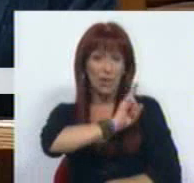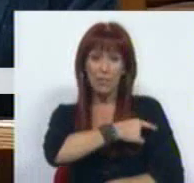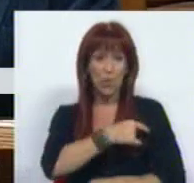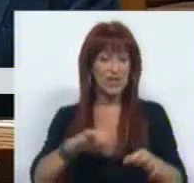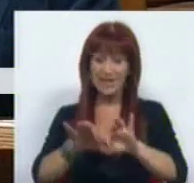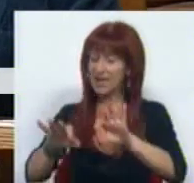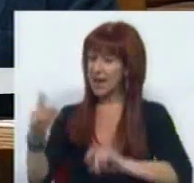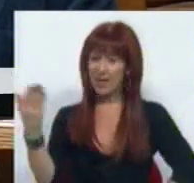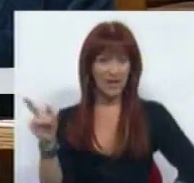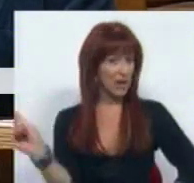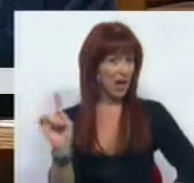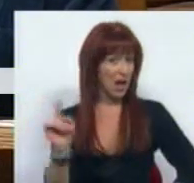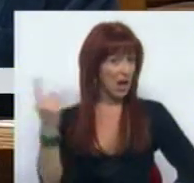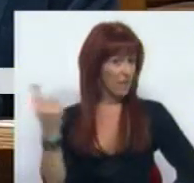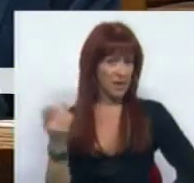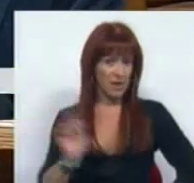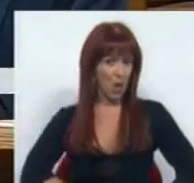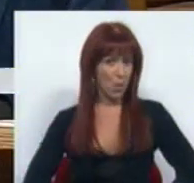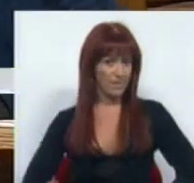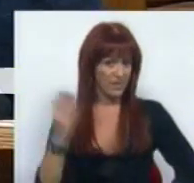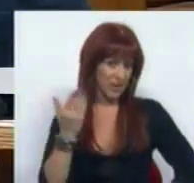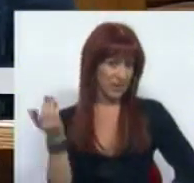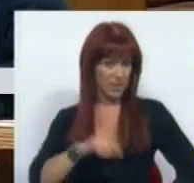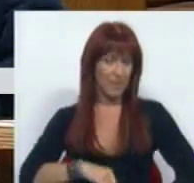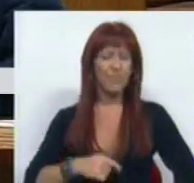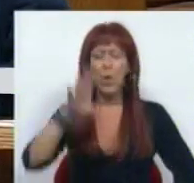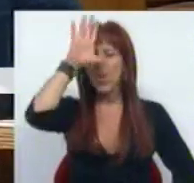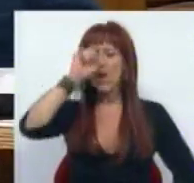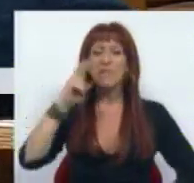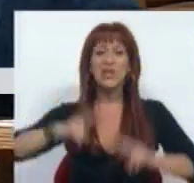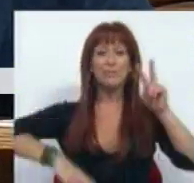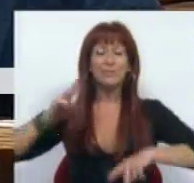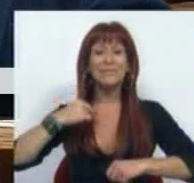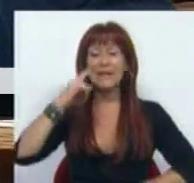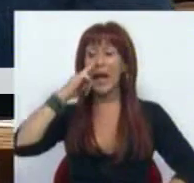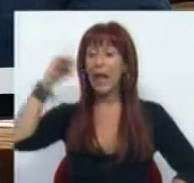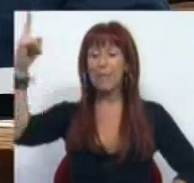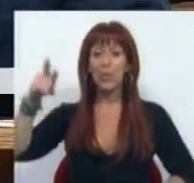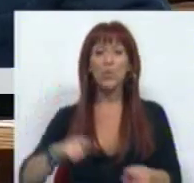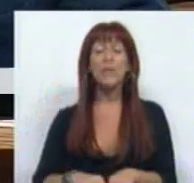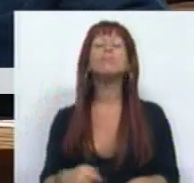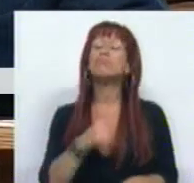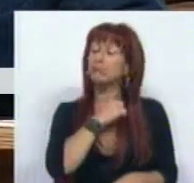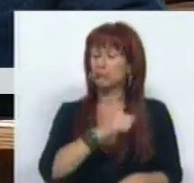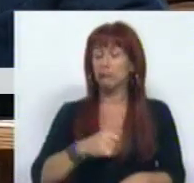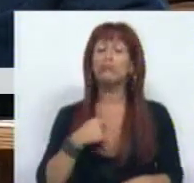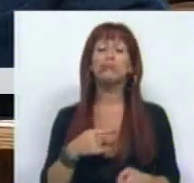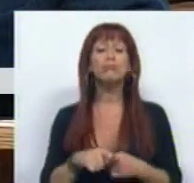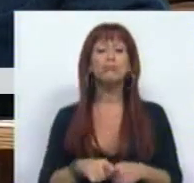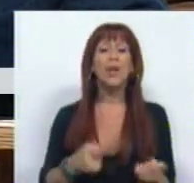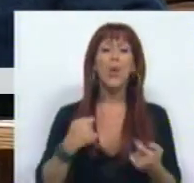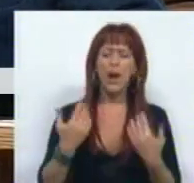iguais nos seus direitos e deveres. Quando o Ministro das Finanças alemão se permite a afronta